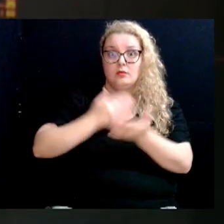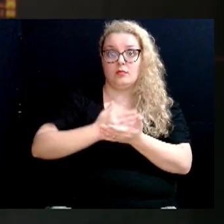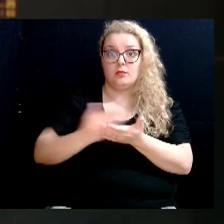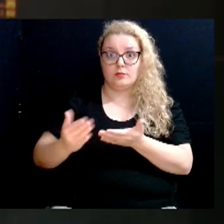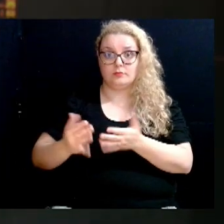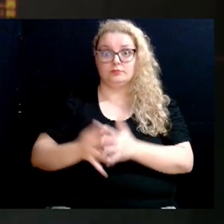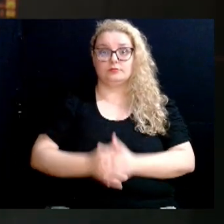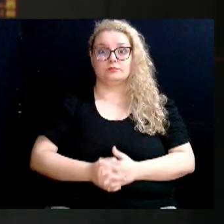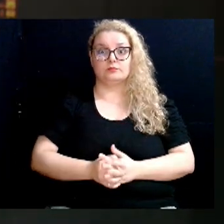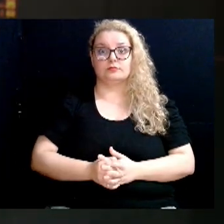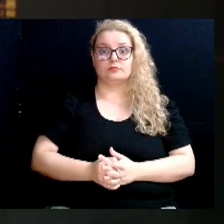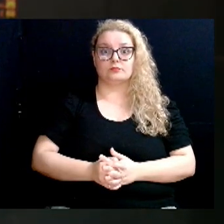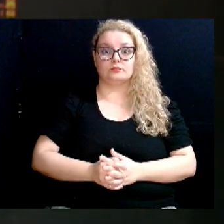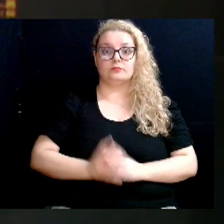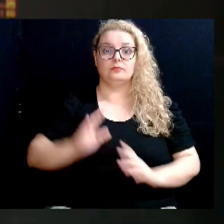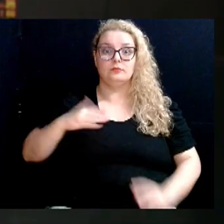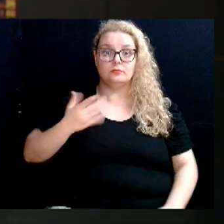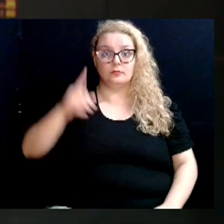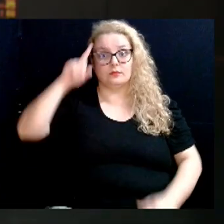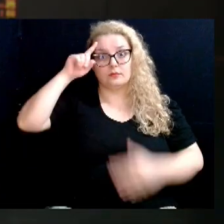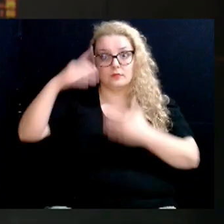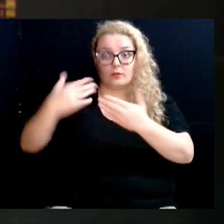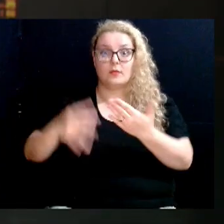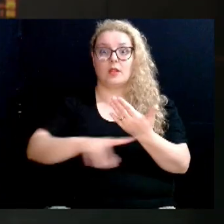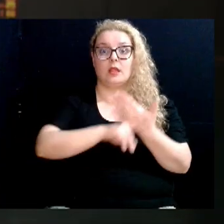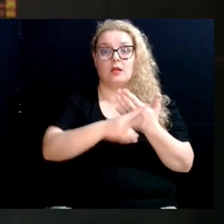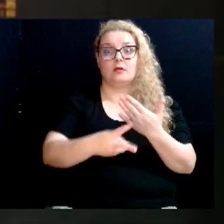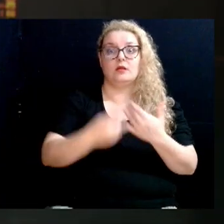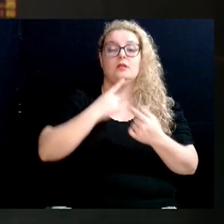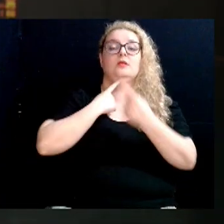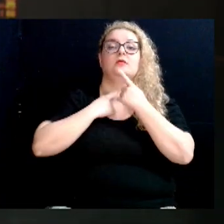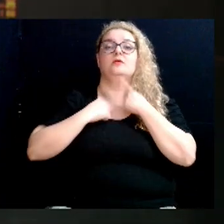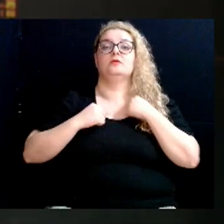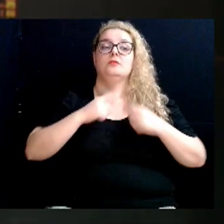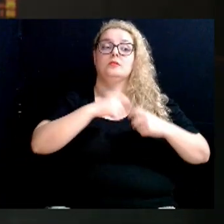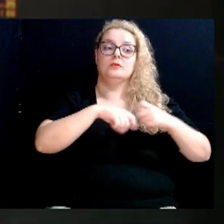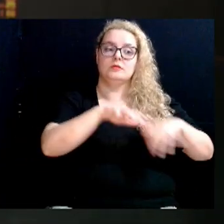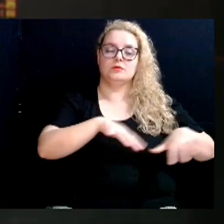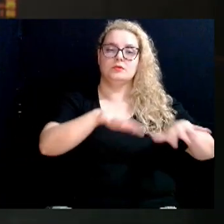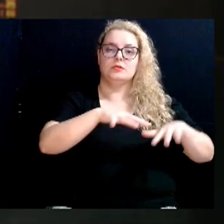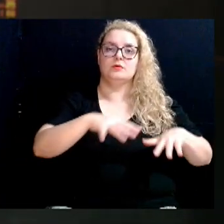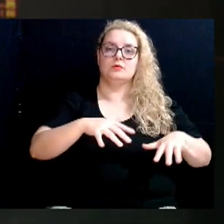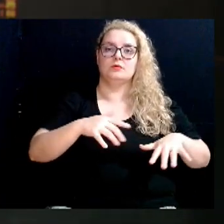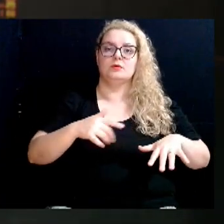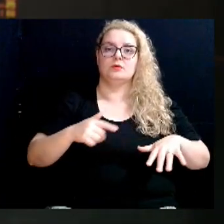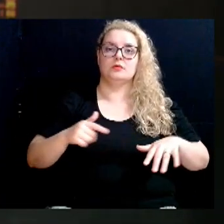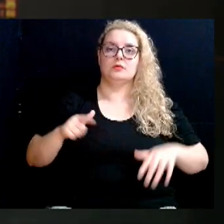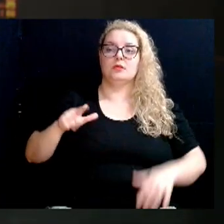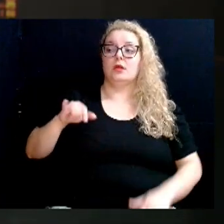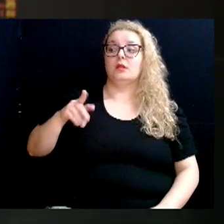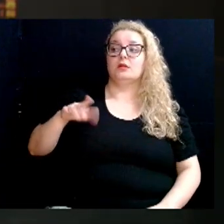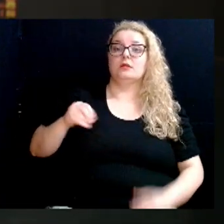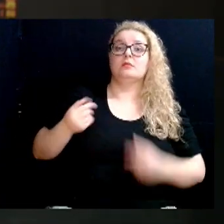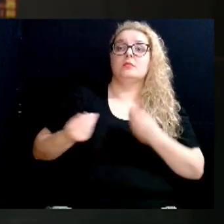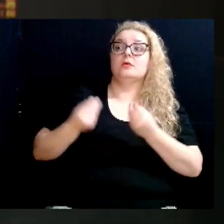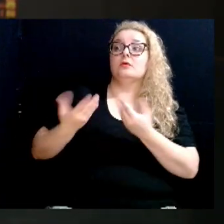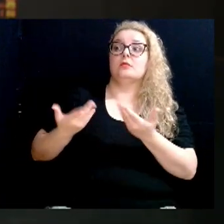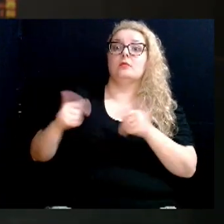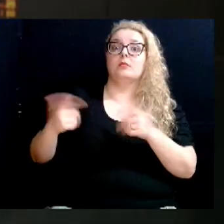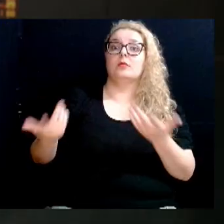quando a rotina pode afetar o desejo sexual e onde foi parar a sua libido. Agora, para